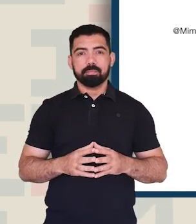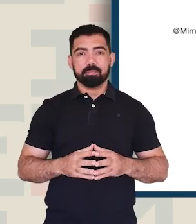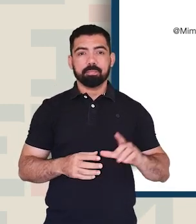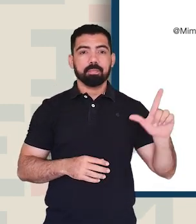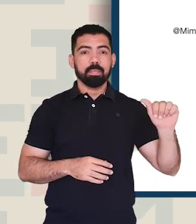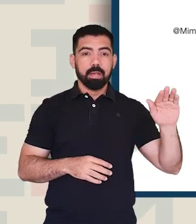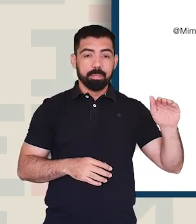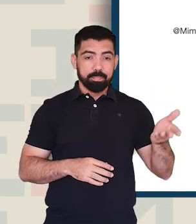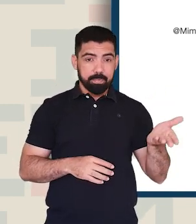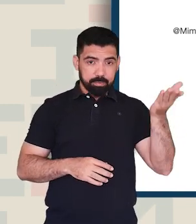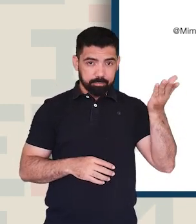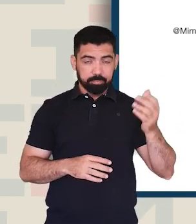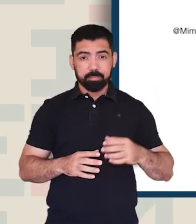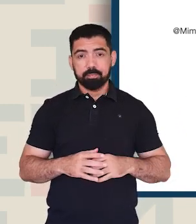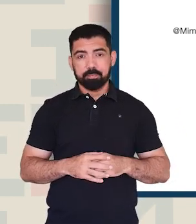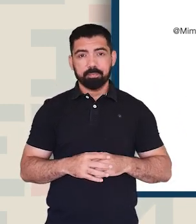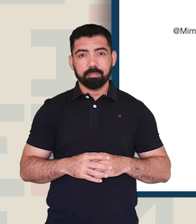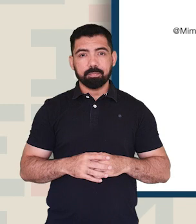Lá maior.